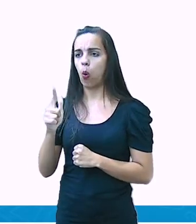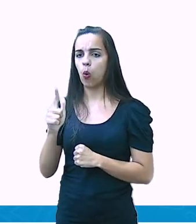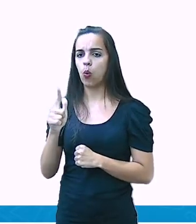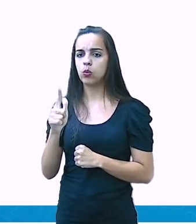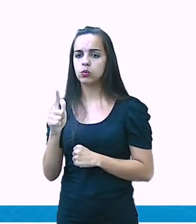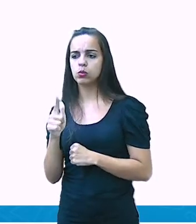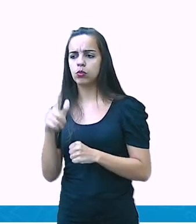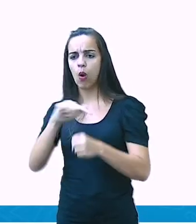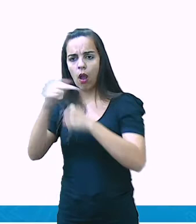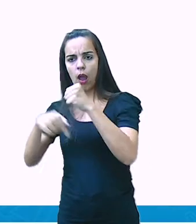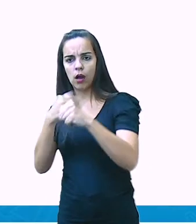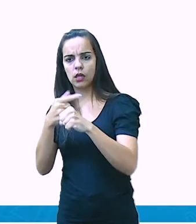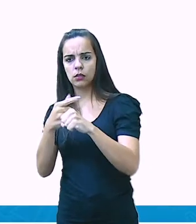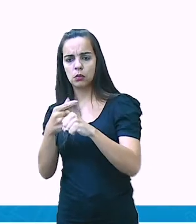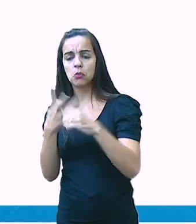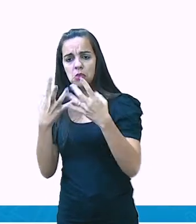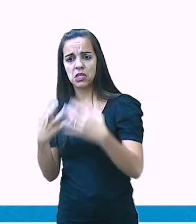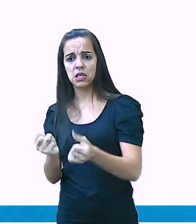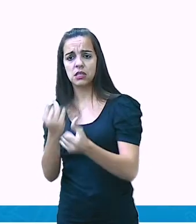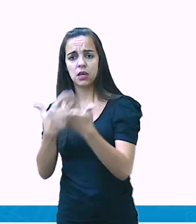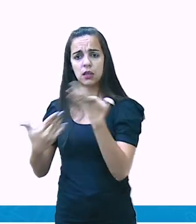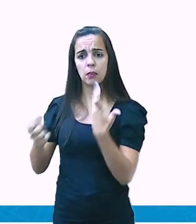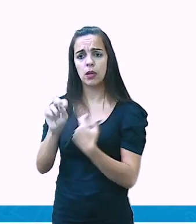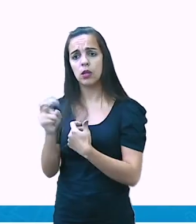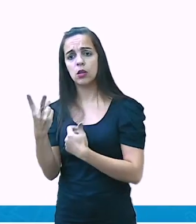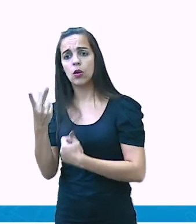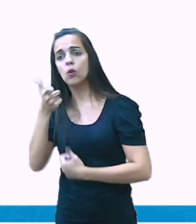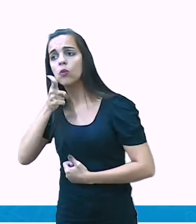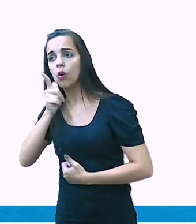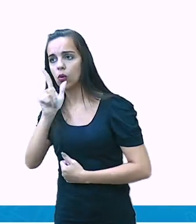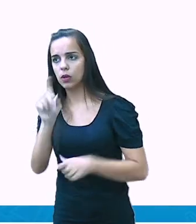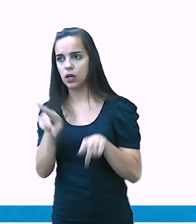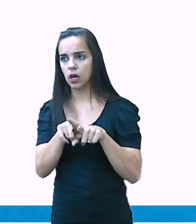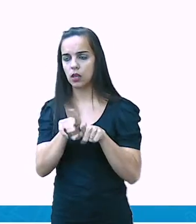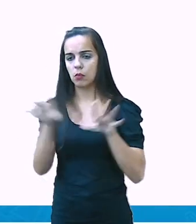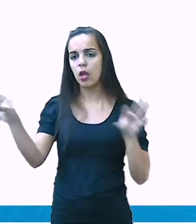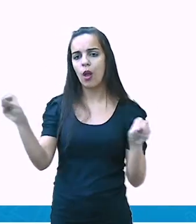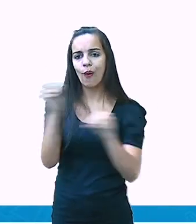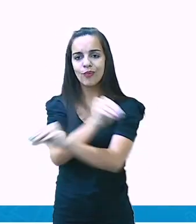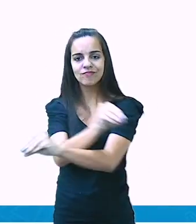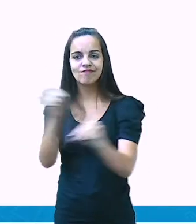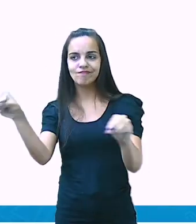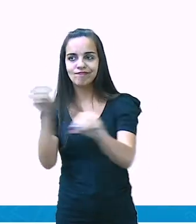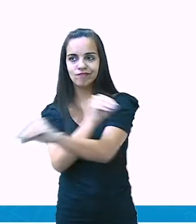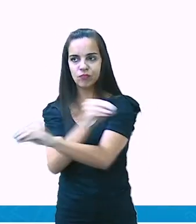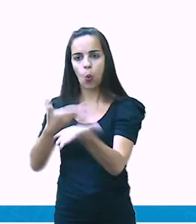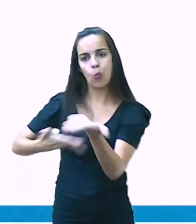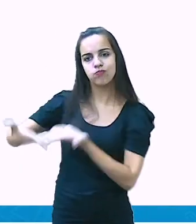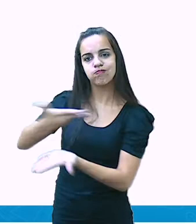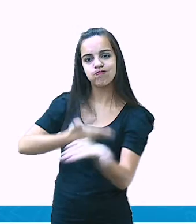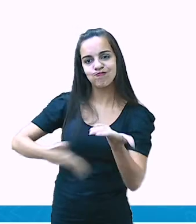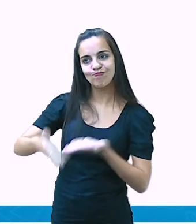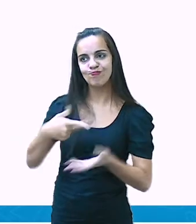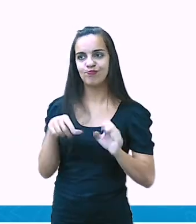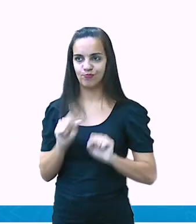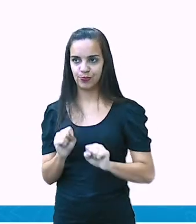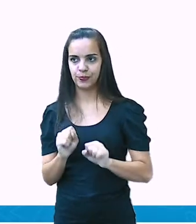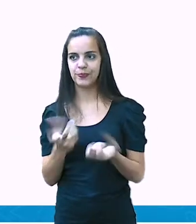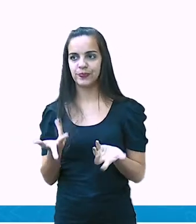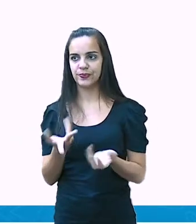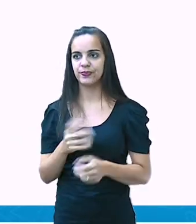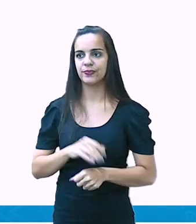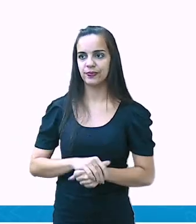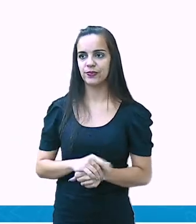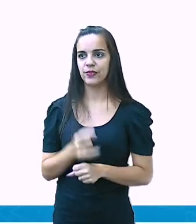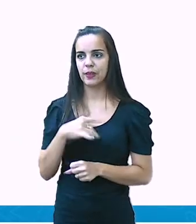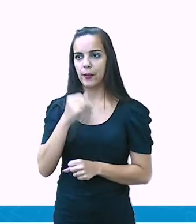a receber. Eles se combinam muito bem. Nenhum apanha do outro o elétron